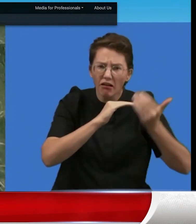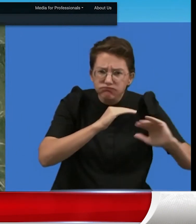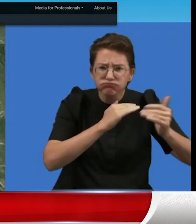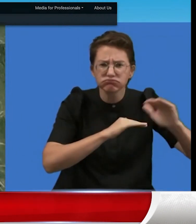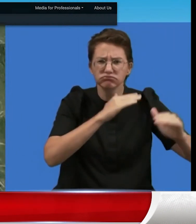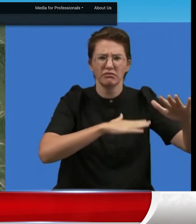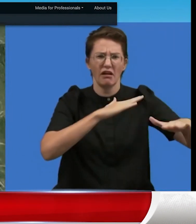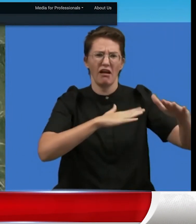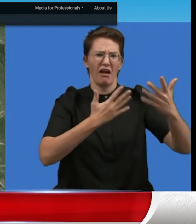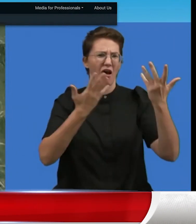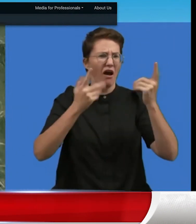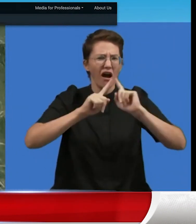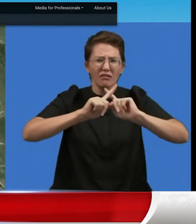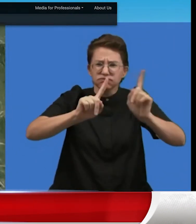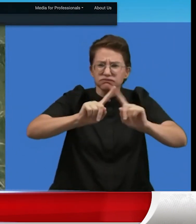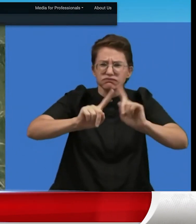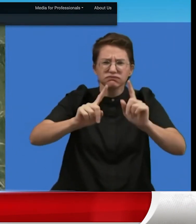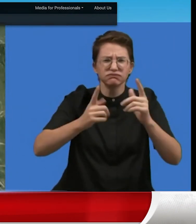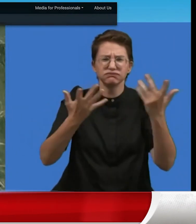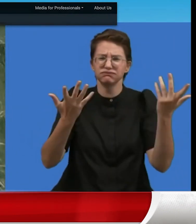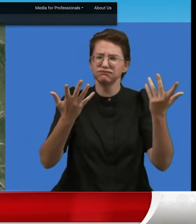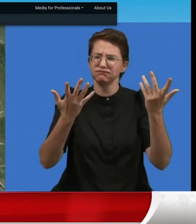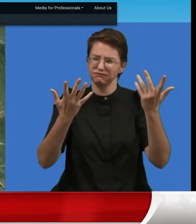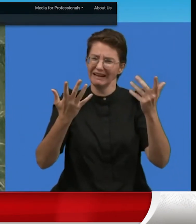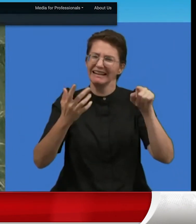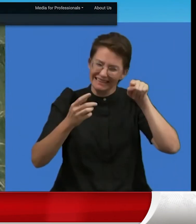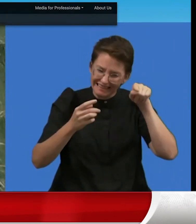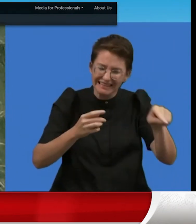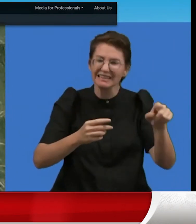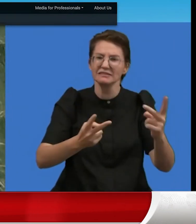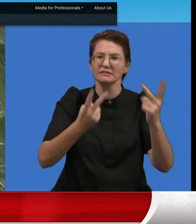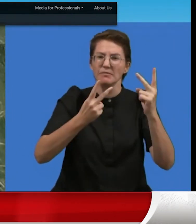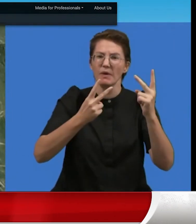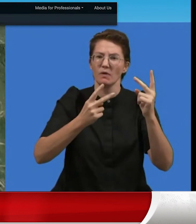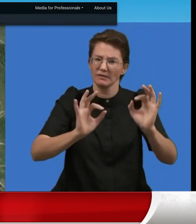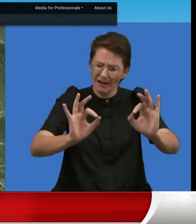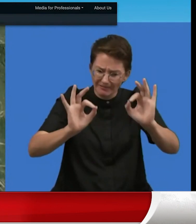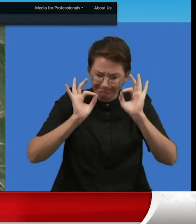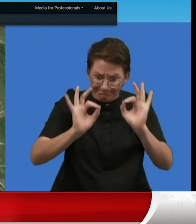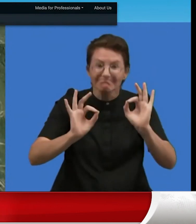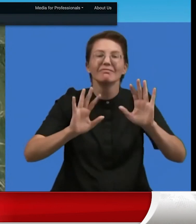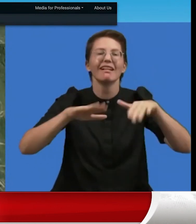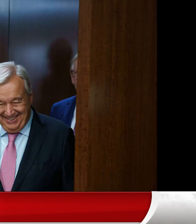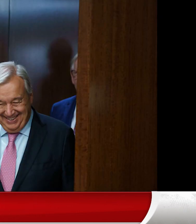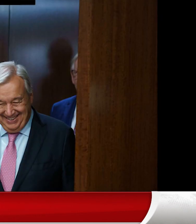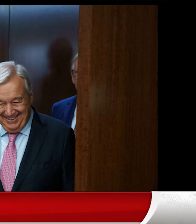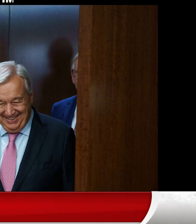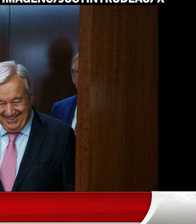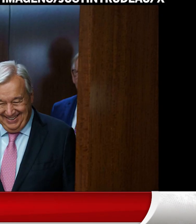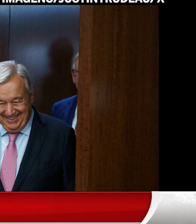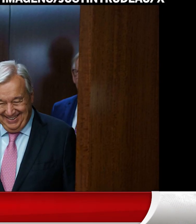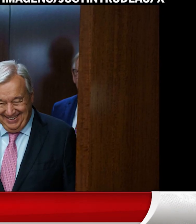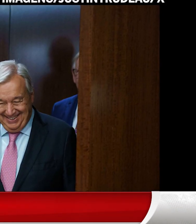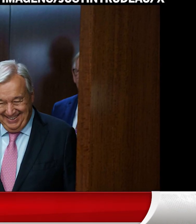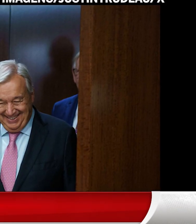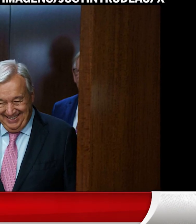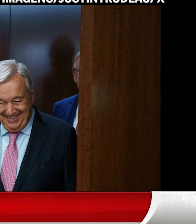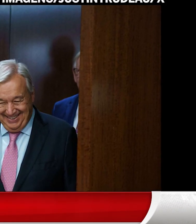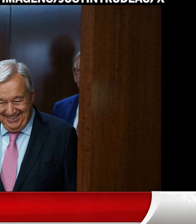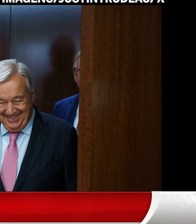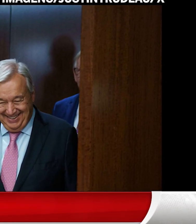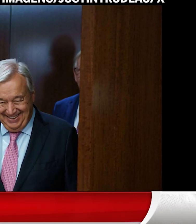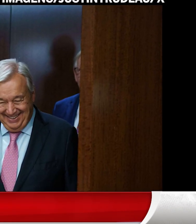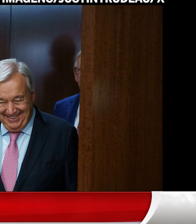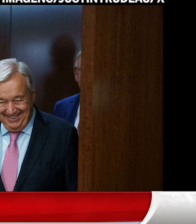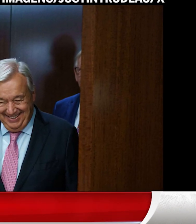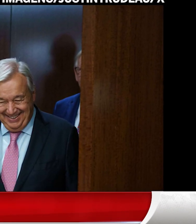projeto de 42 páginas para abordar uma ampla Gama de desafios globais do século xx1 apesar da resistência de alguns países